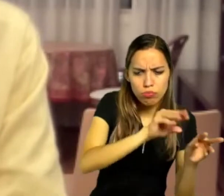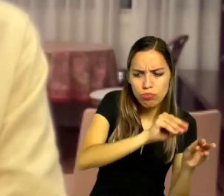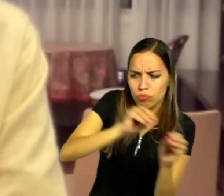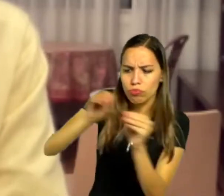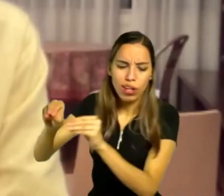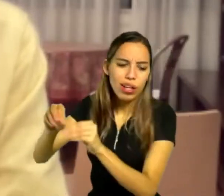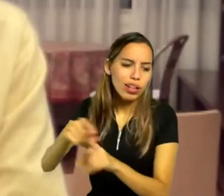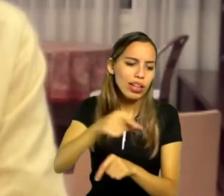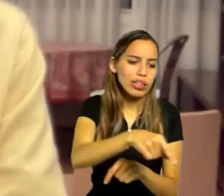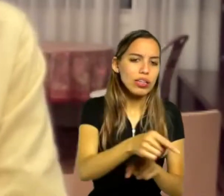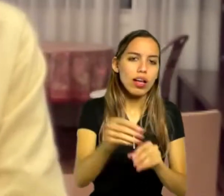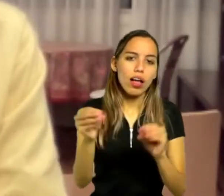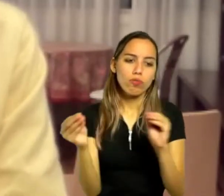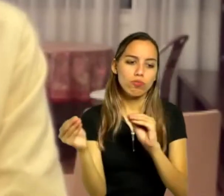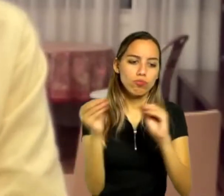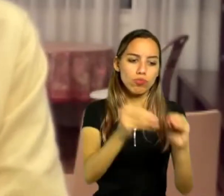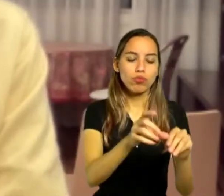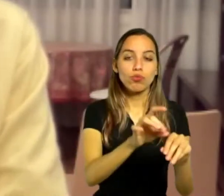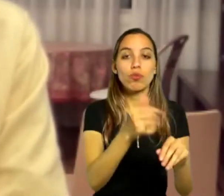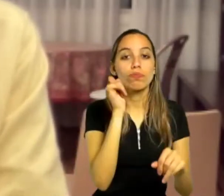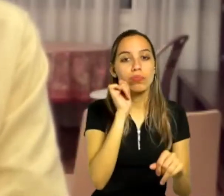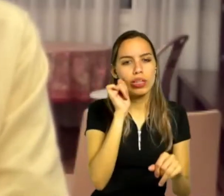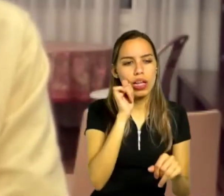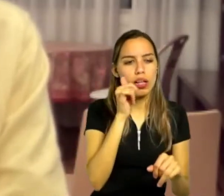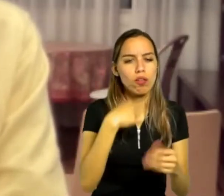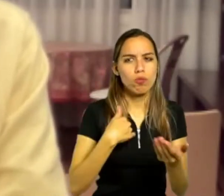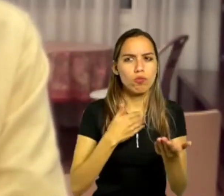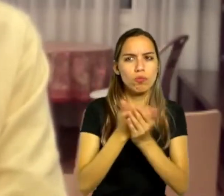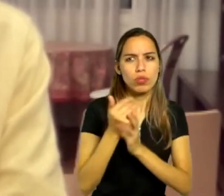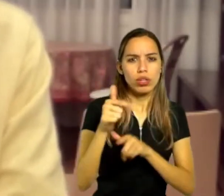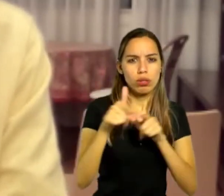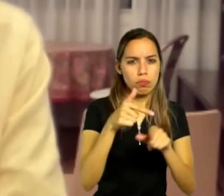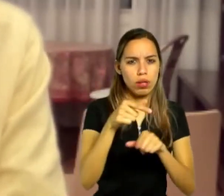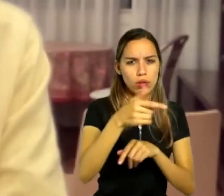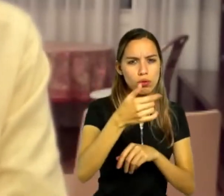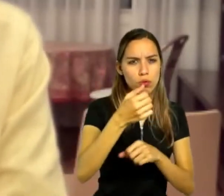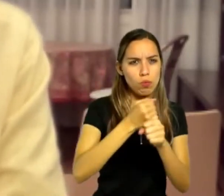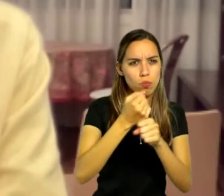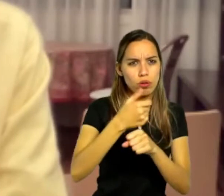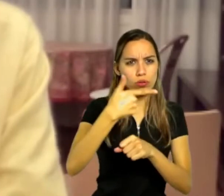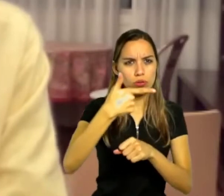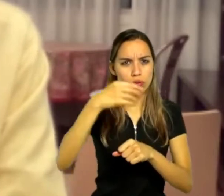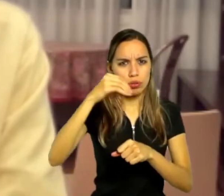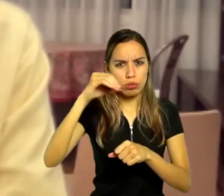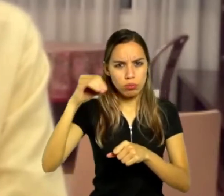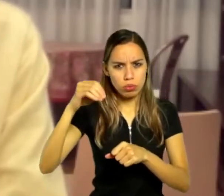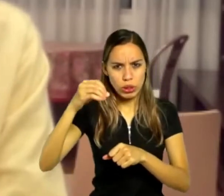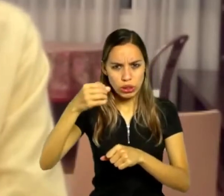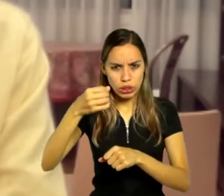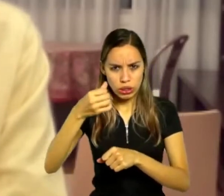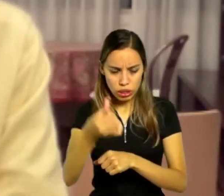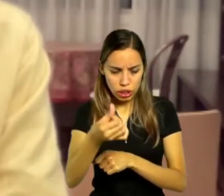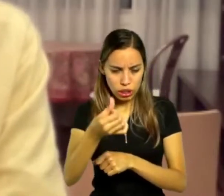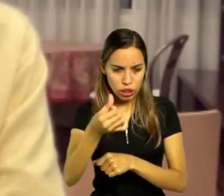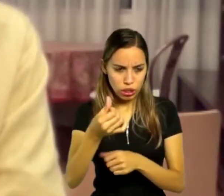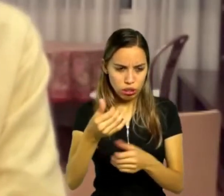lá em 2006 e parei em 2020. Foram 14 anos atendendo as